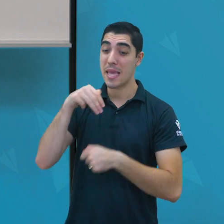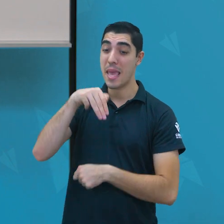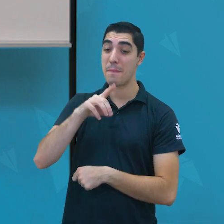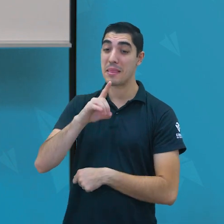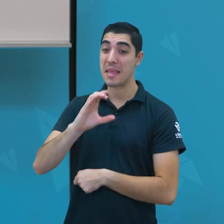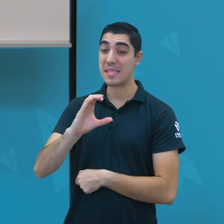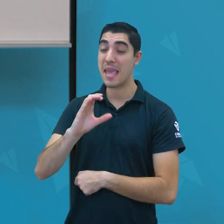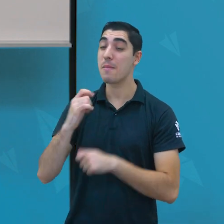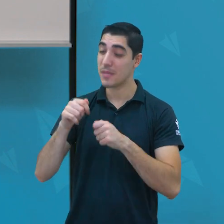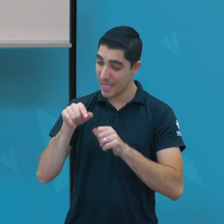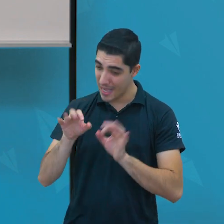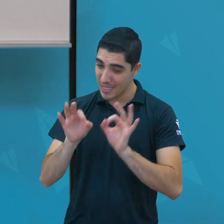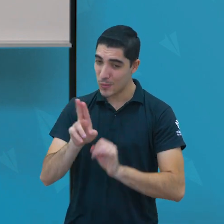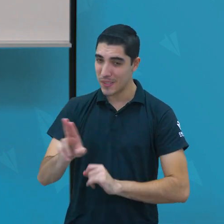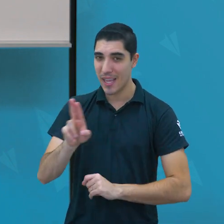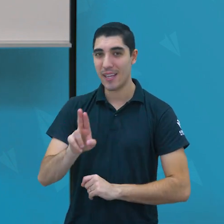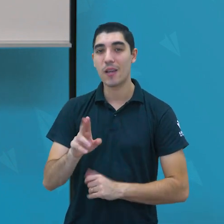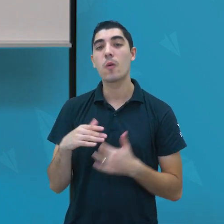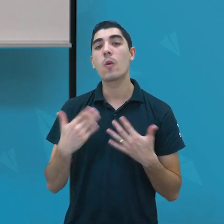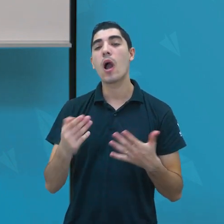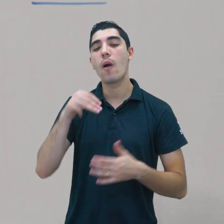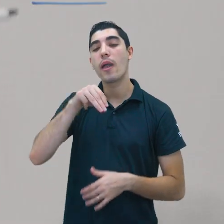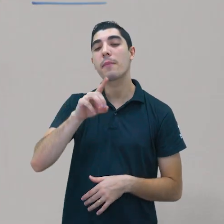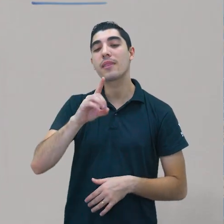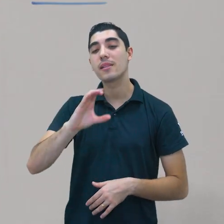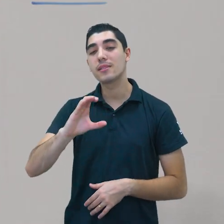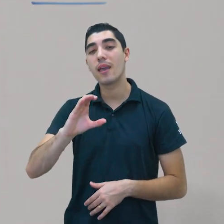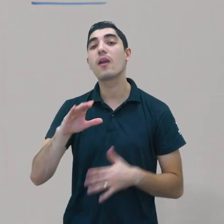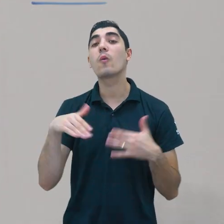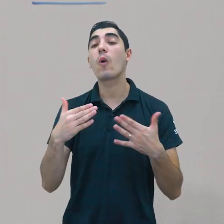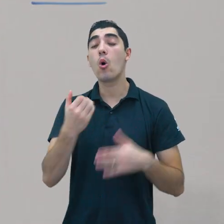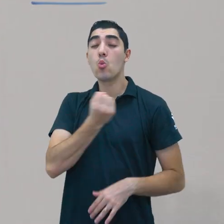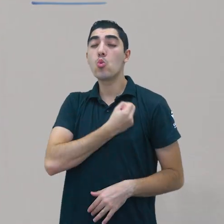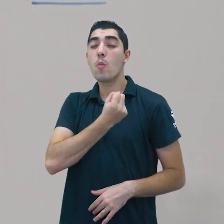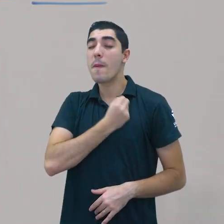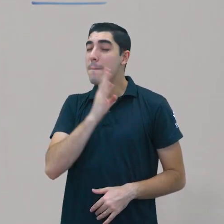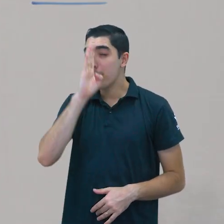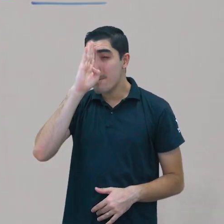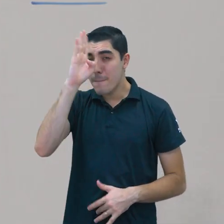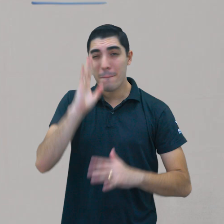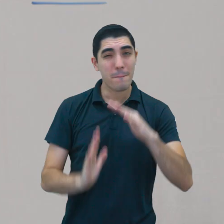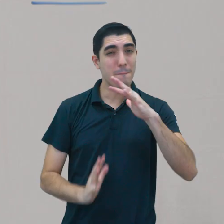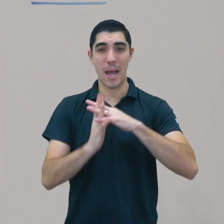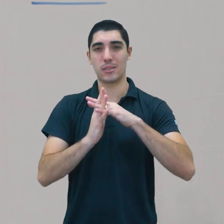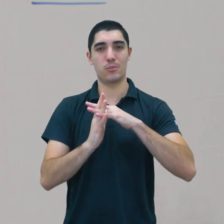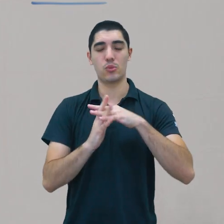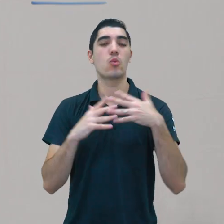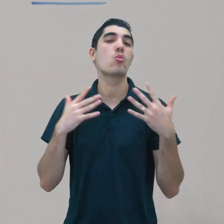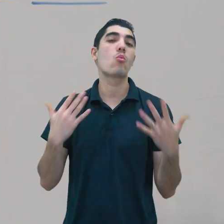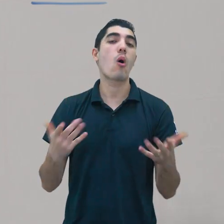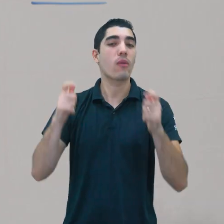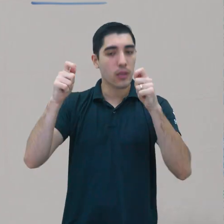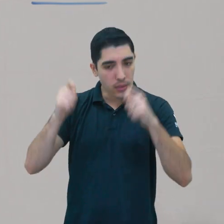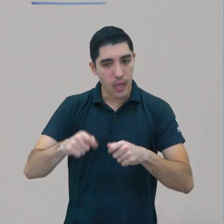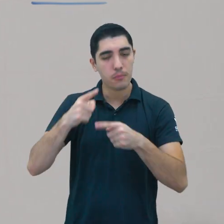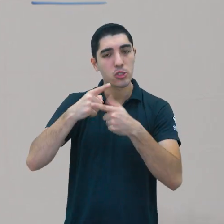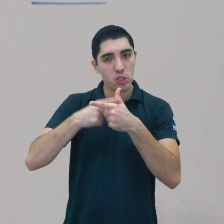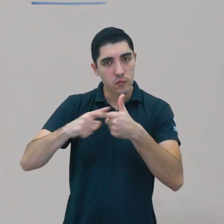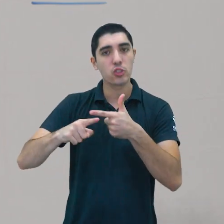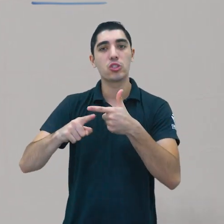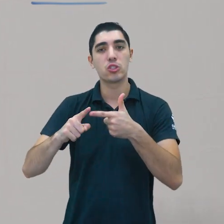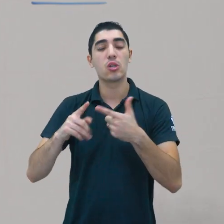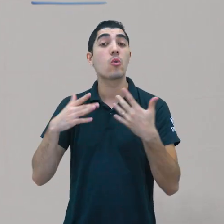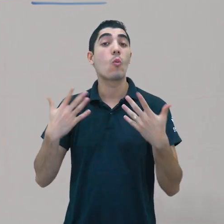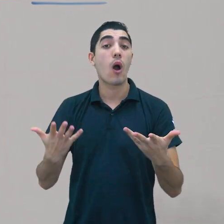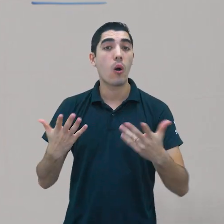pelo MDC, máximo divisor comum, qual o MDC? Entre o 40 e o 16. O máximo